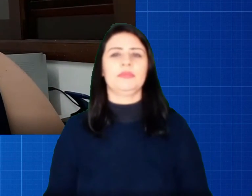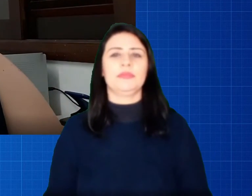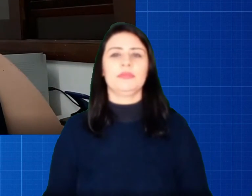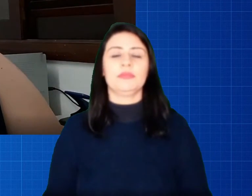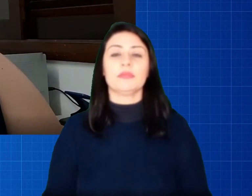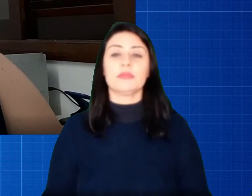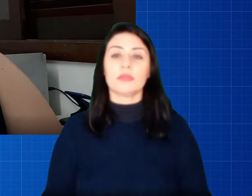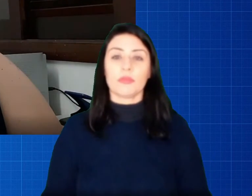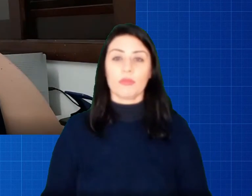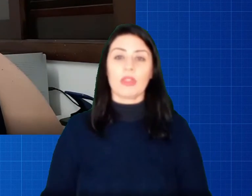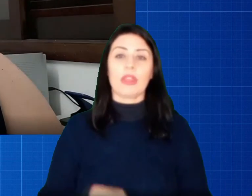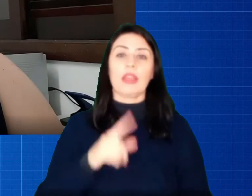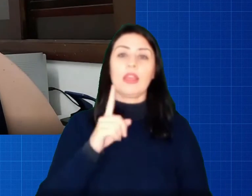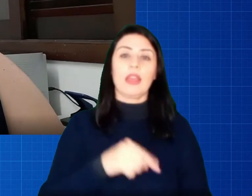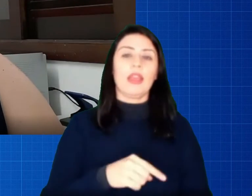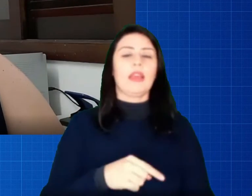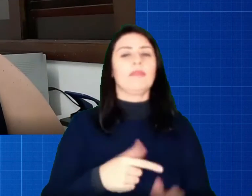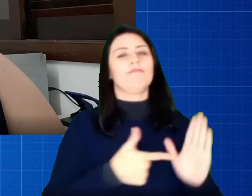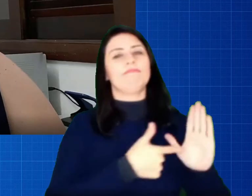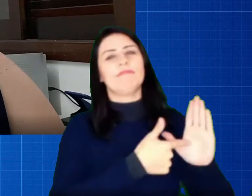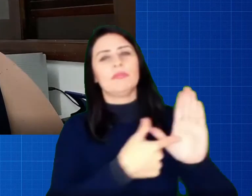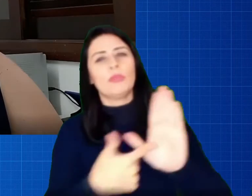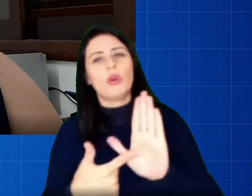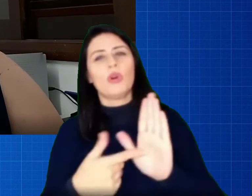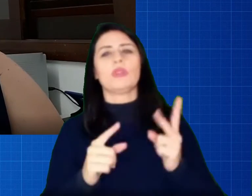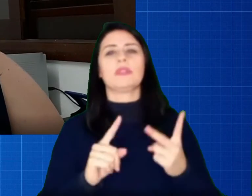própria proteção do próprio corpo, né?